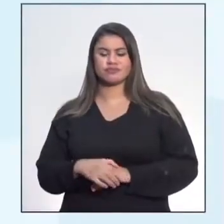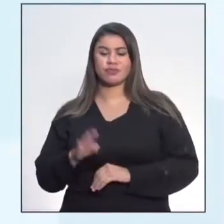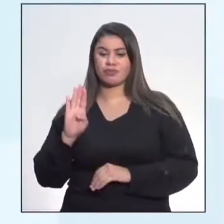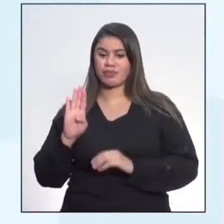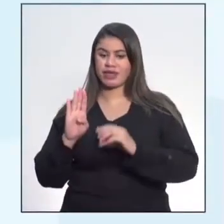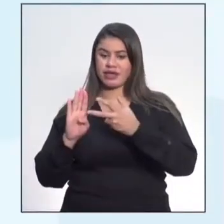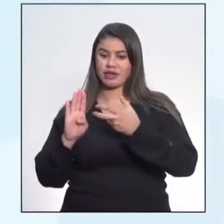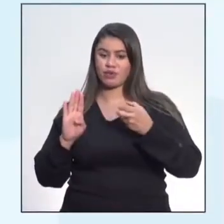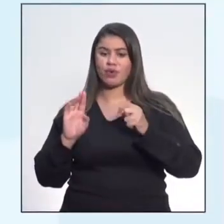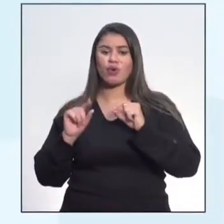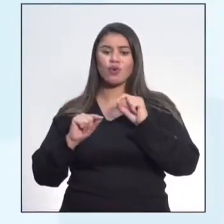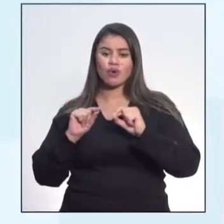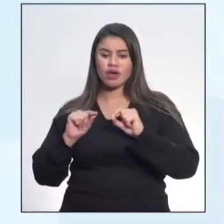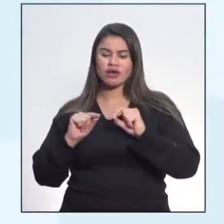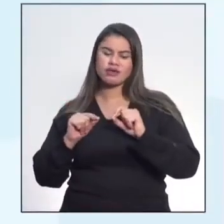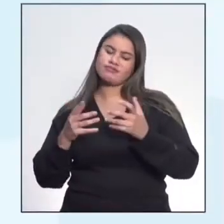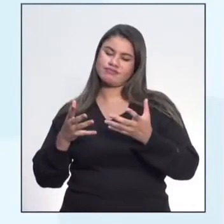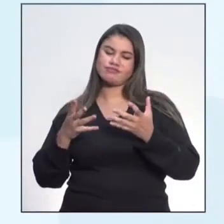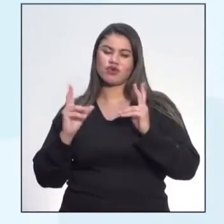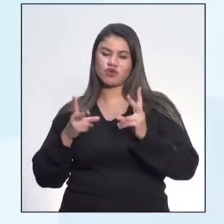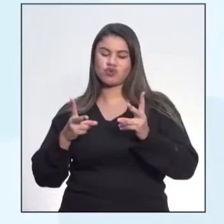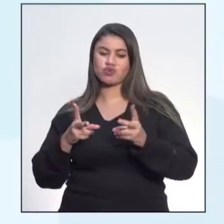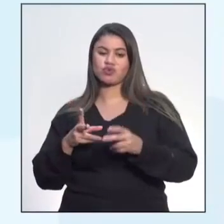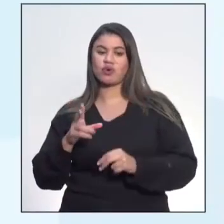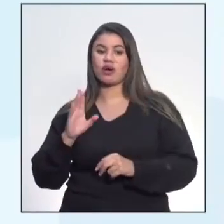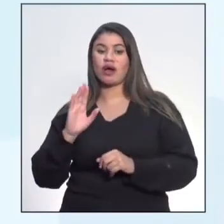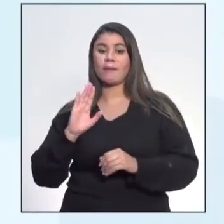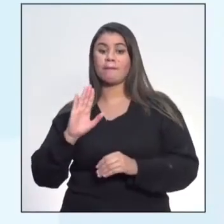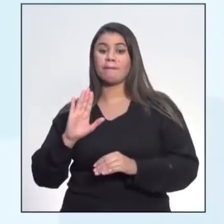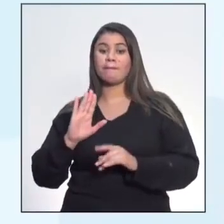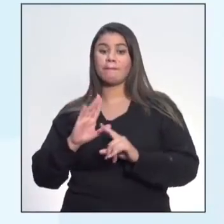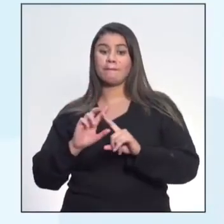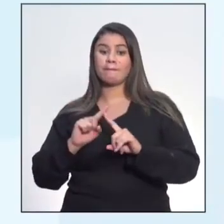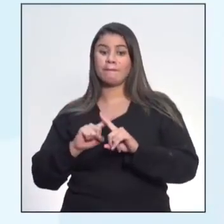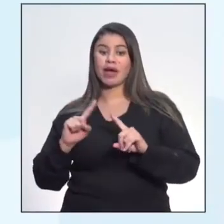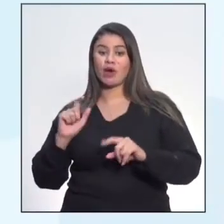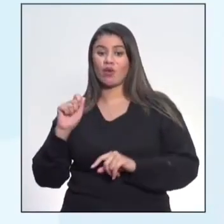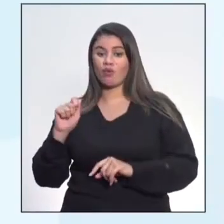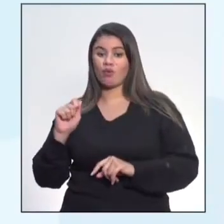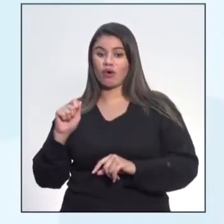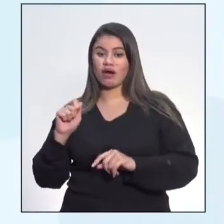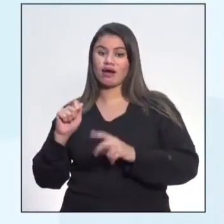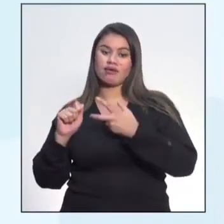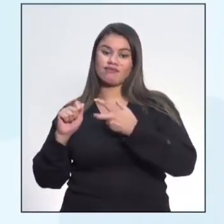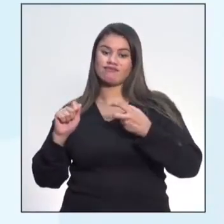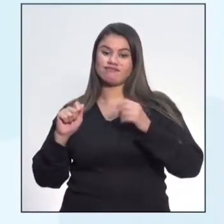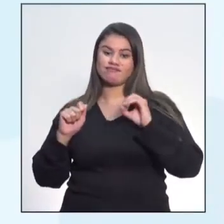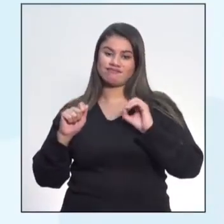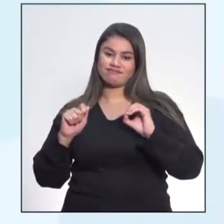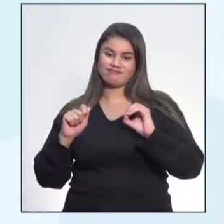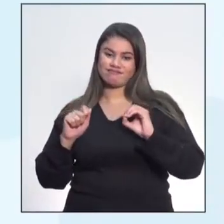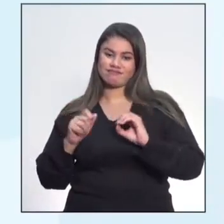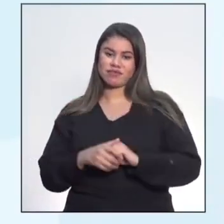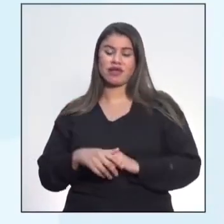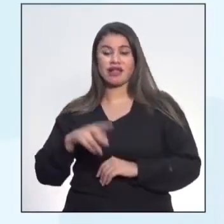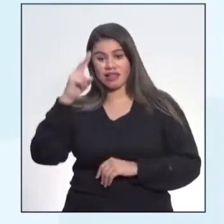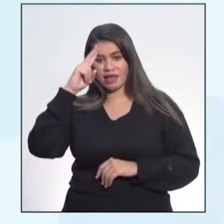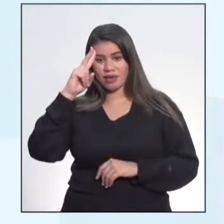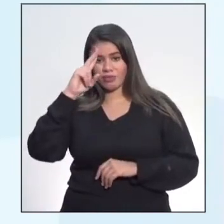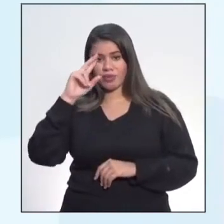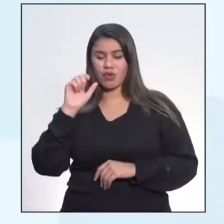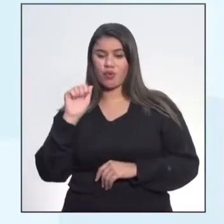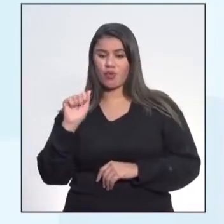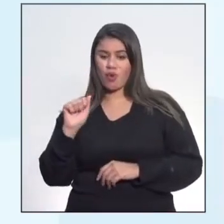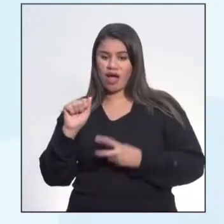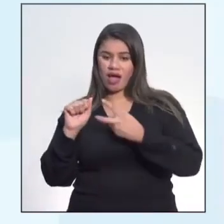b, eu vou zerar o a. Se você lembrar do meu primeiro slide, quando eu falei de função de primeiro grau, eu falei que o a nunca podia ser 0.